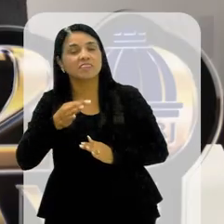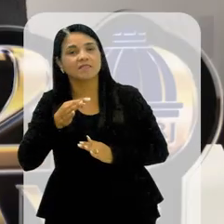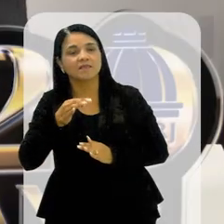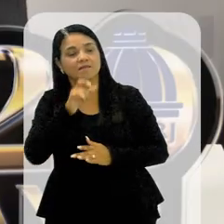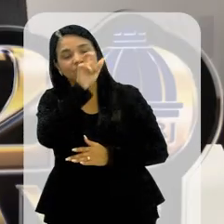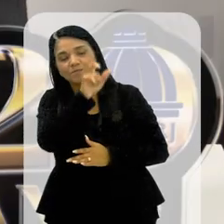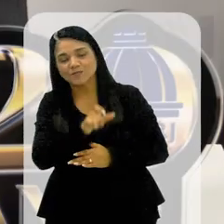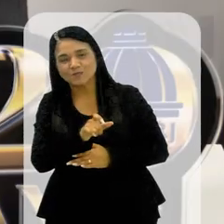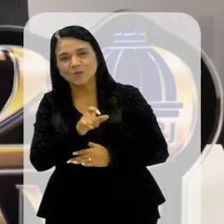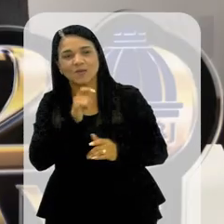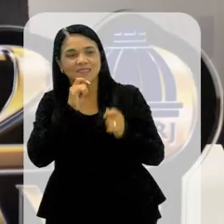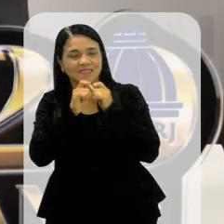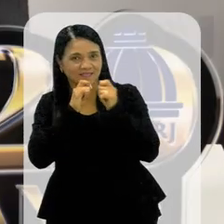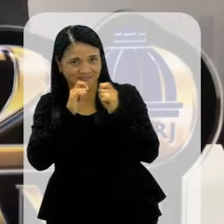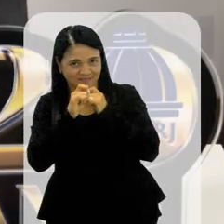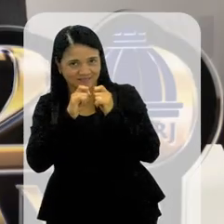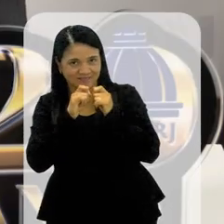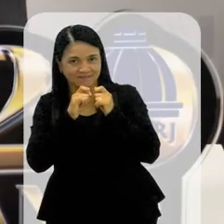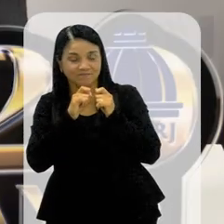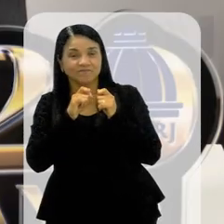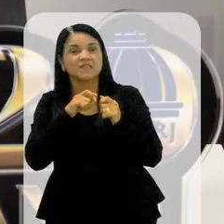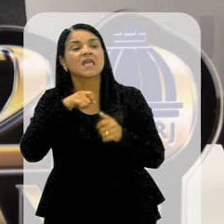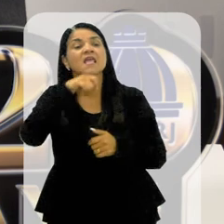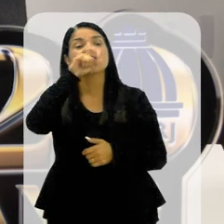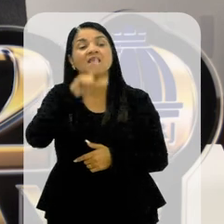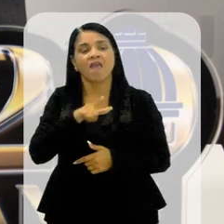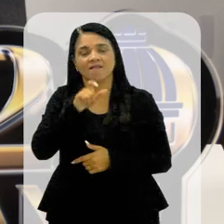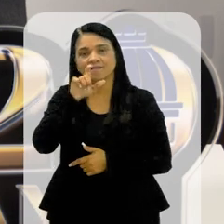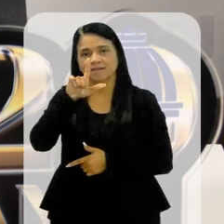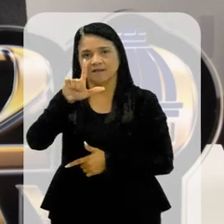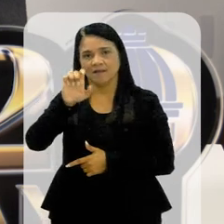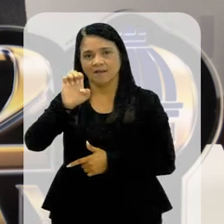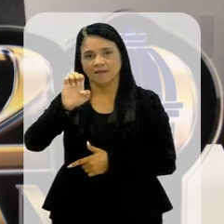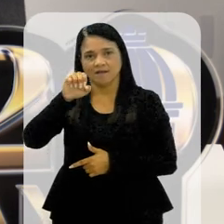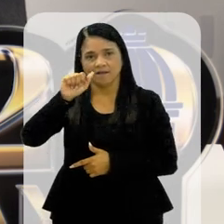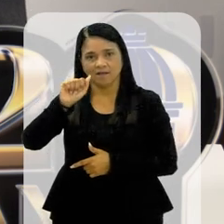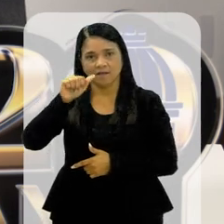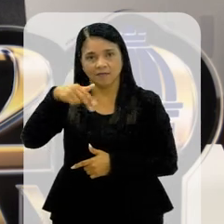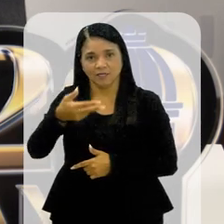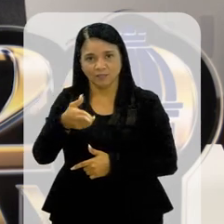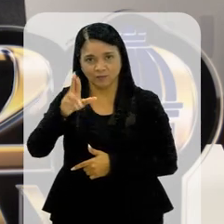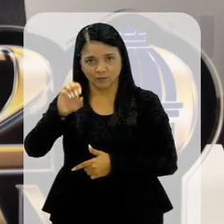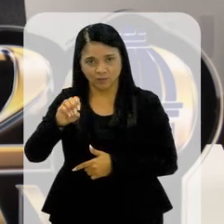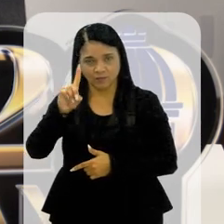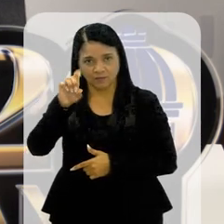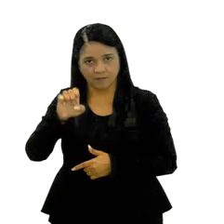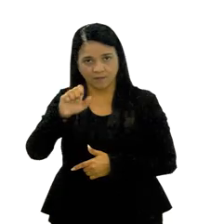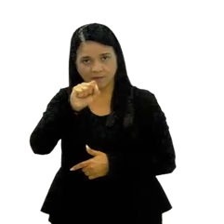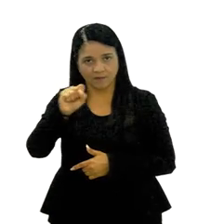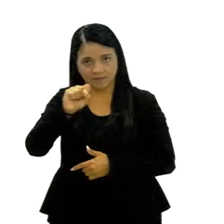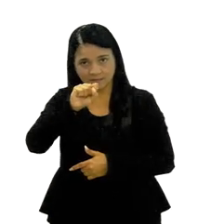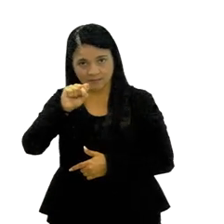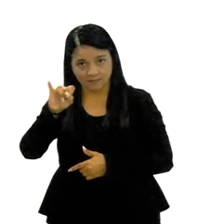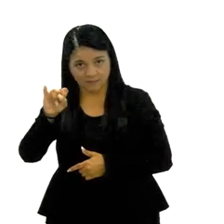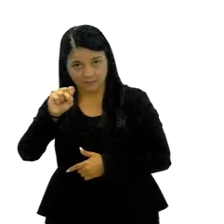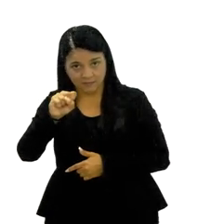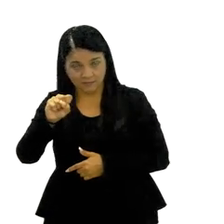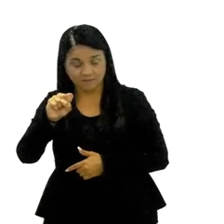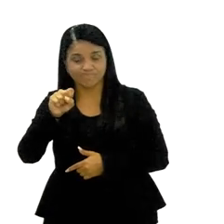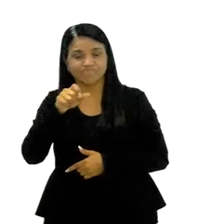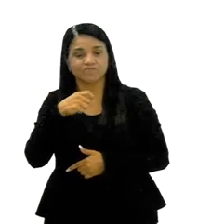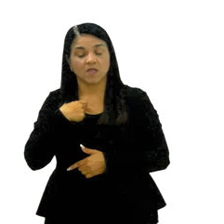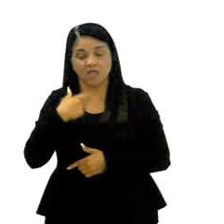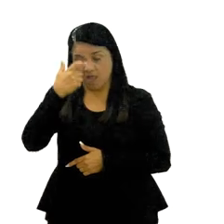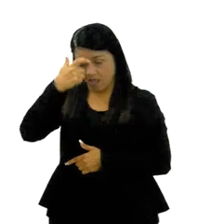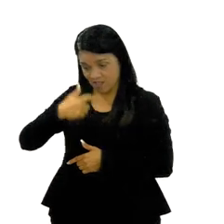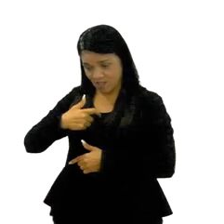para mim, para entender um pouco mais dos meus entrevistados. Quem é Leandro de Assis? Leandro de Assis é um cara